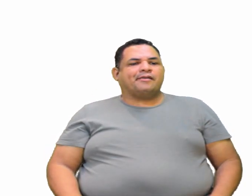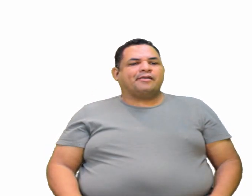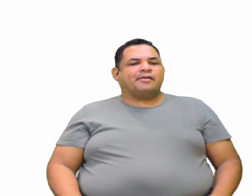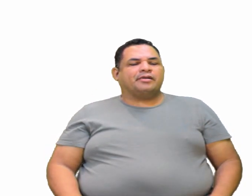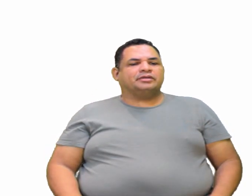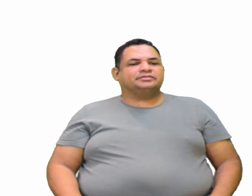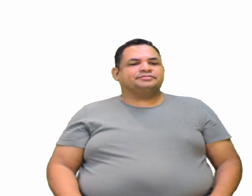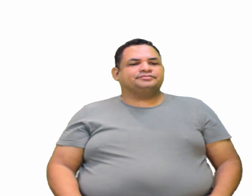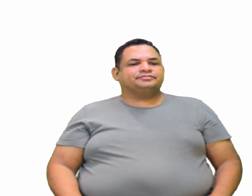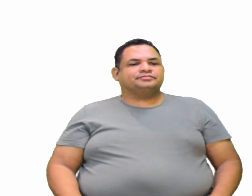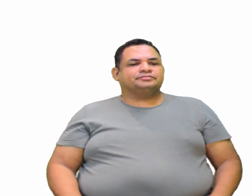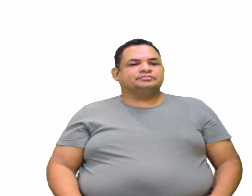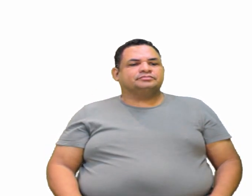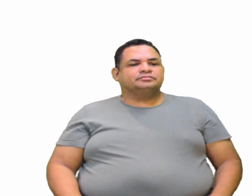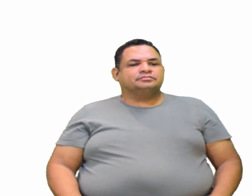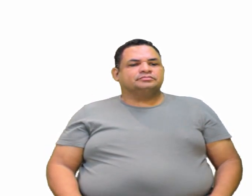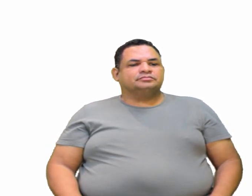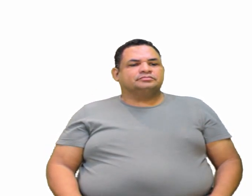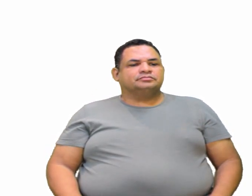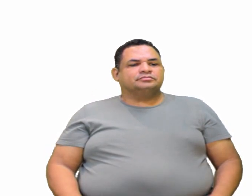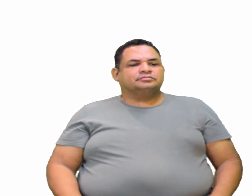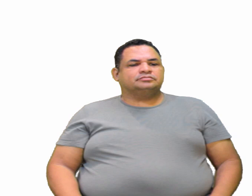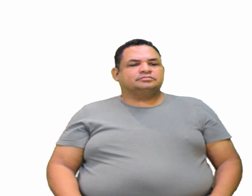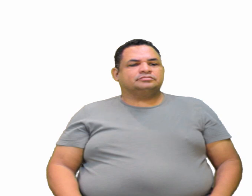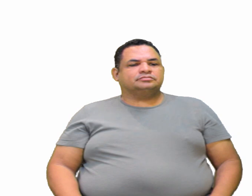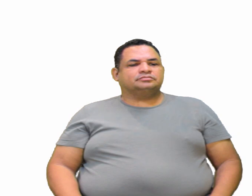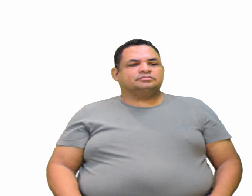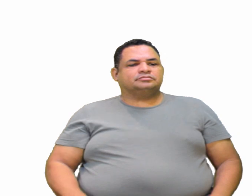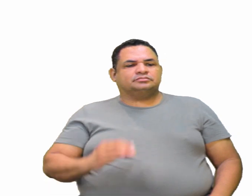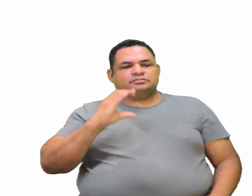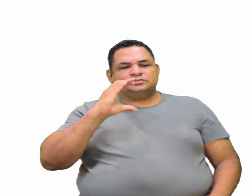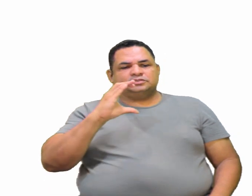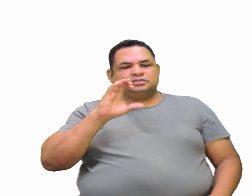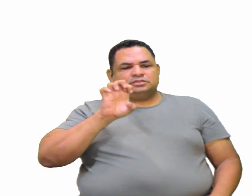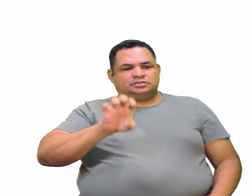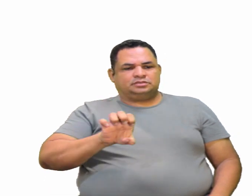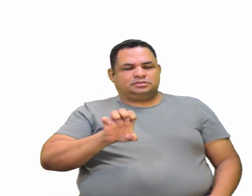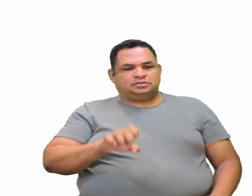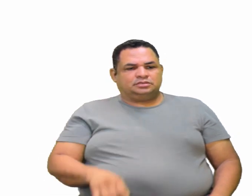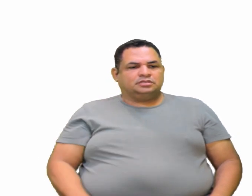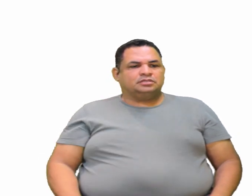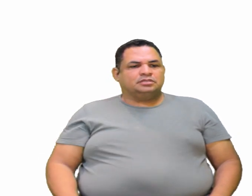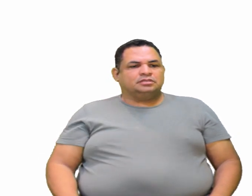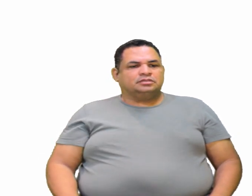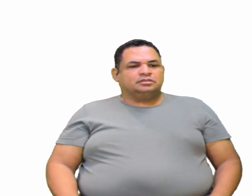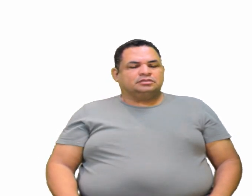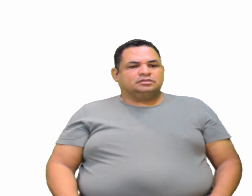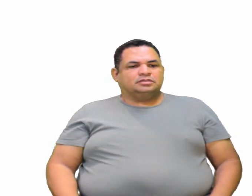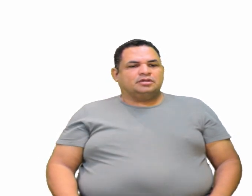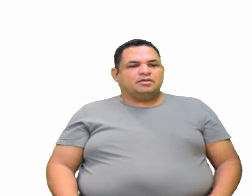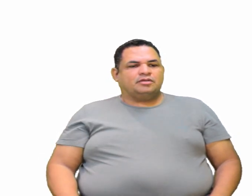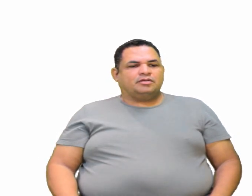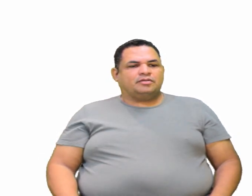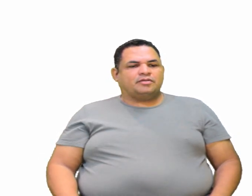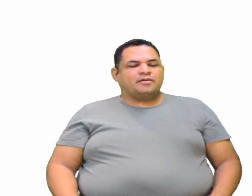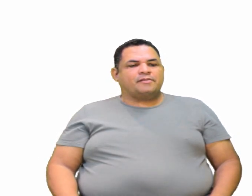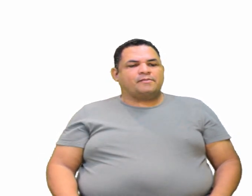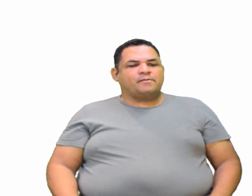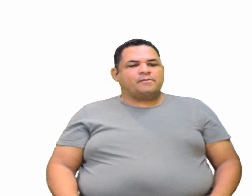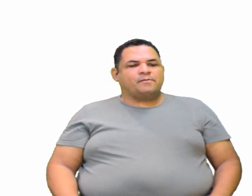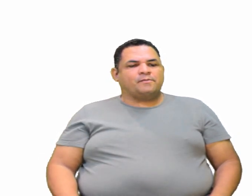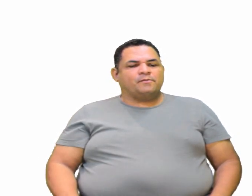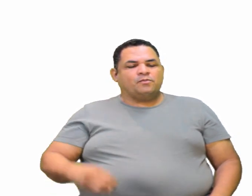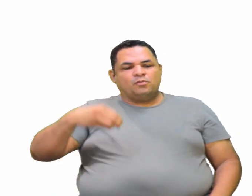Alternativa A. Sobrou o quê? Alternativa C e E. Ela já é a aparência com o outro, tem a ver com a cor, né? Com essa